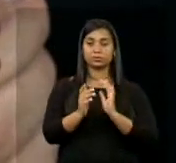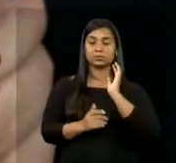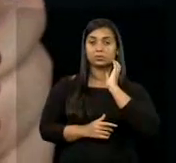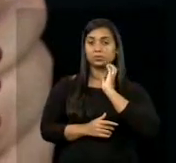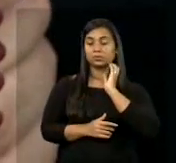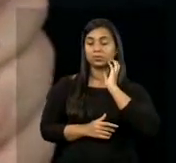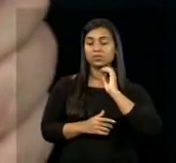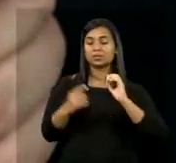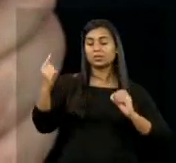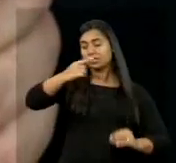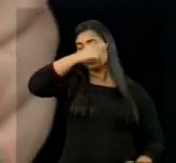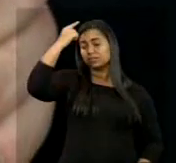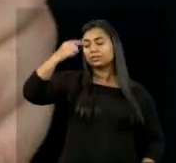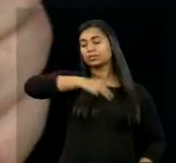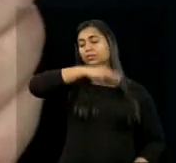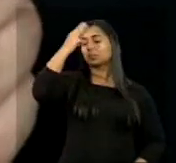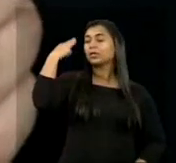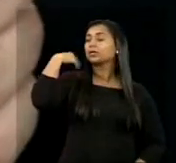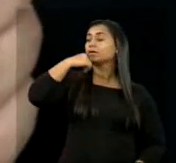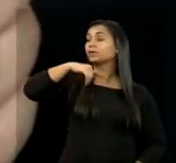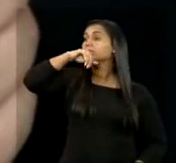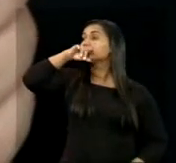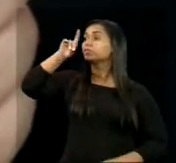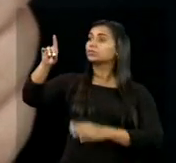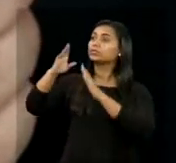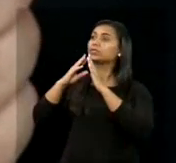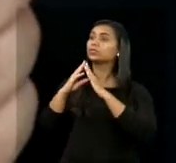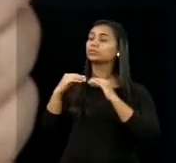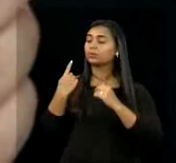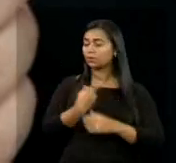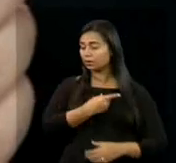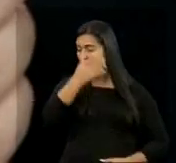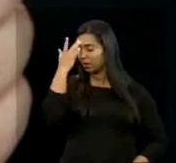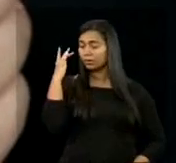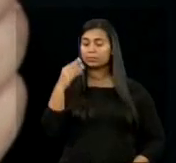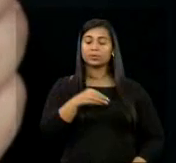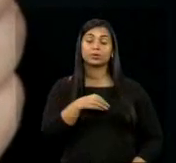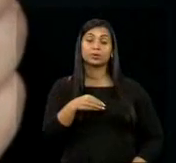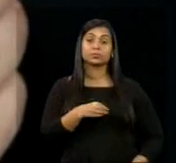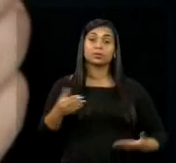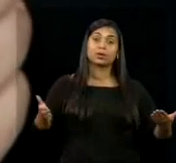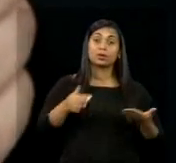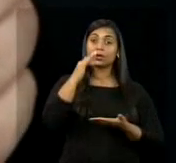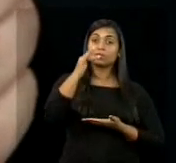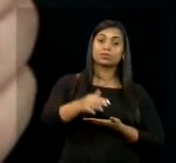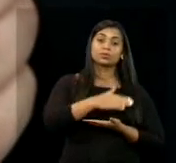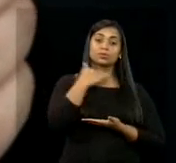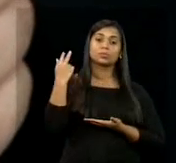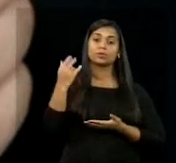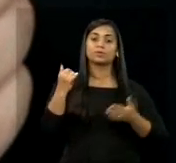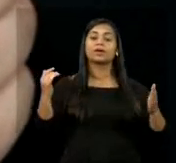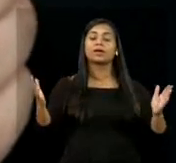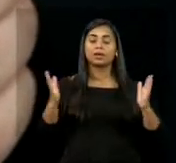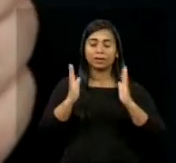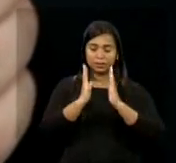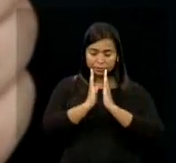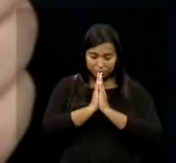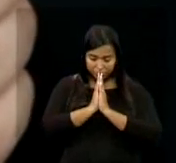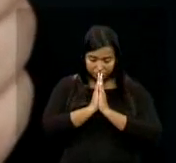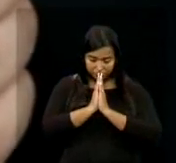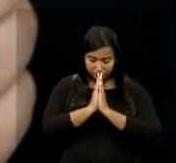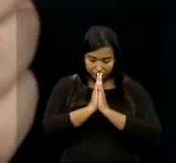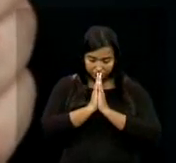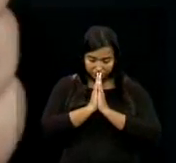vosso ventre, Jesus. Santa Maria, Mãe de Deus, rogai por nós, pecadores, agora